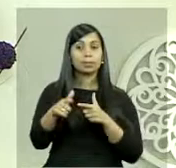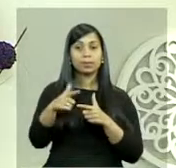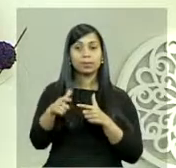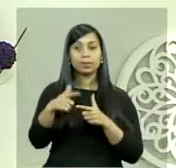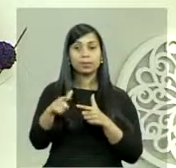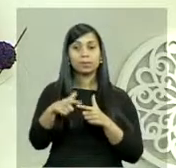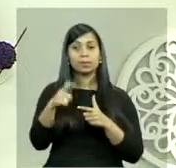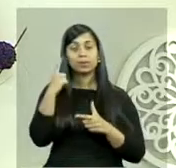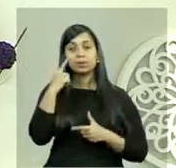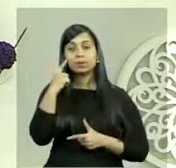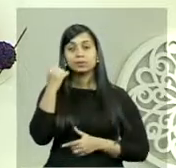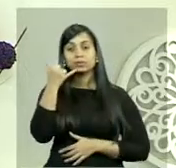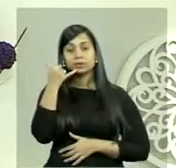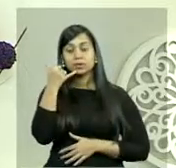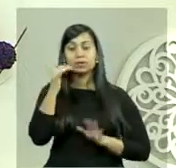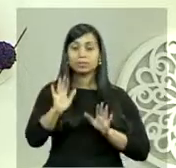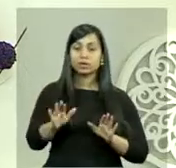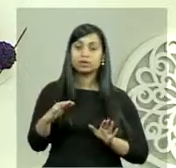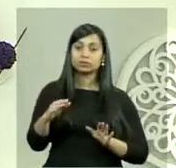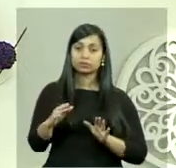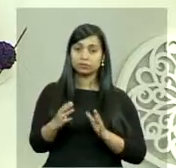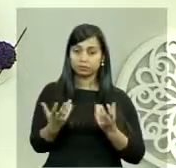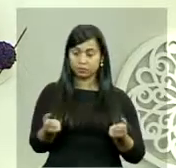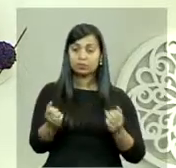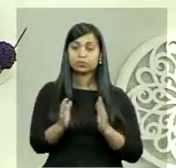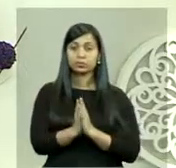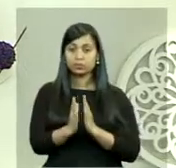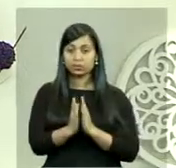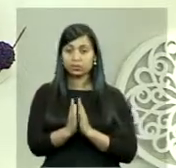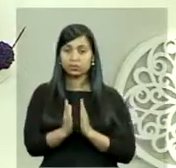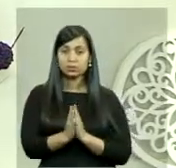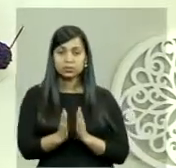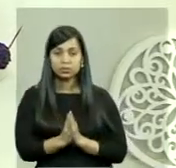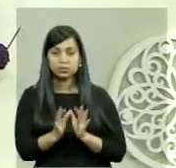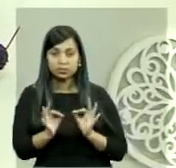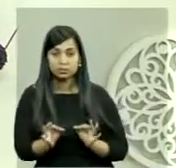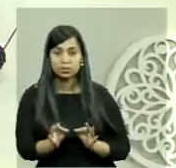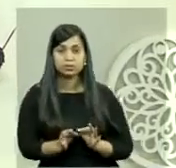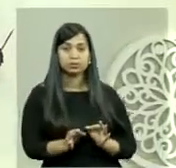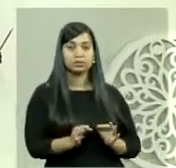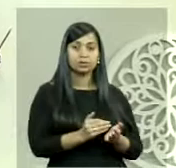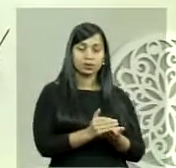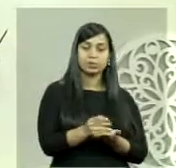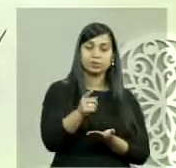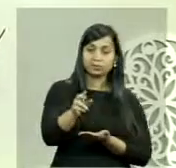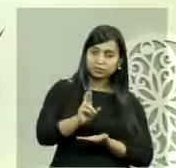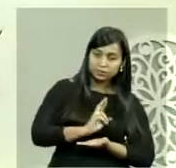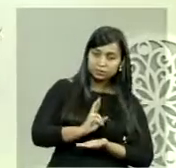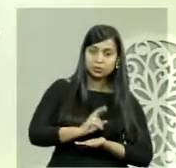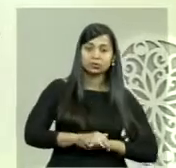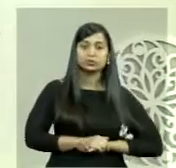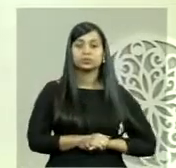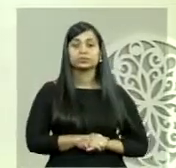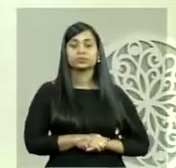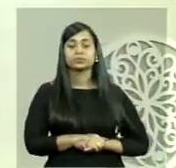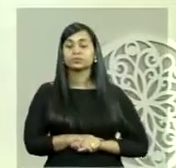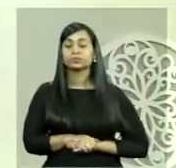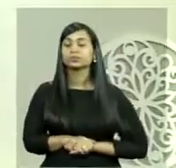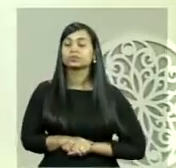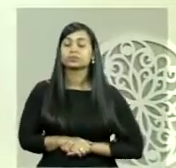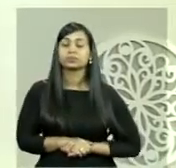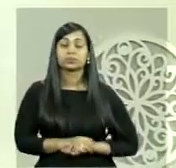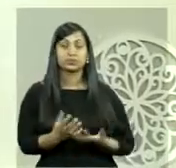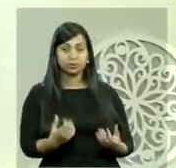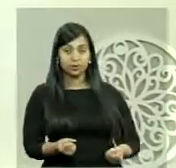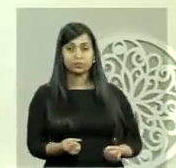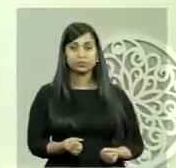probleminha, deve ser celular. Sim. Mas vamos fazer uma, vamos nos esforçar para rezar bem então. Eu começo e eu te peço para responder. Graças a Deus.